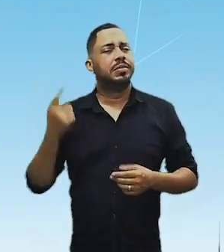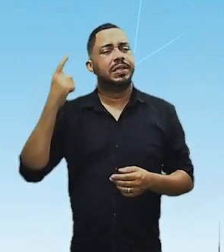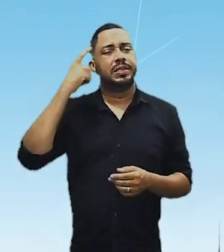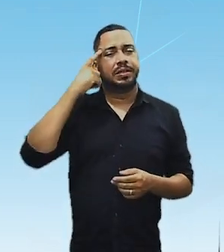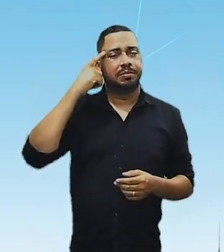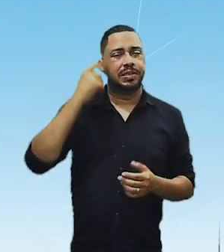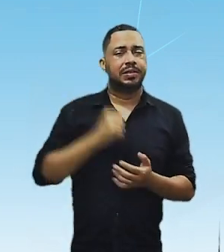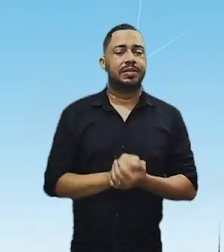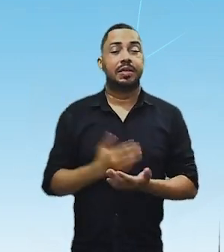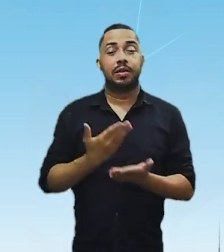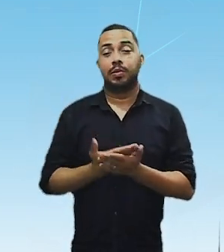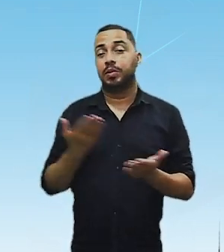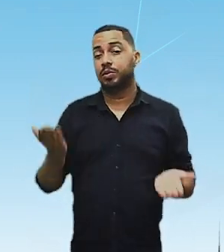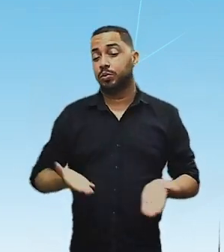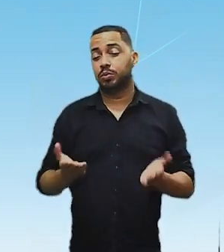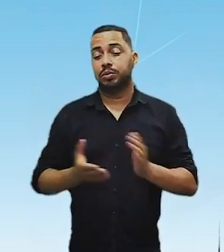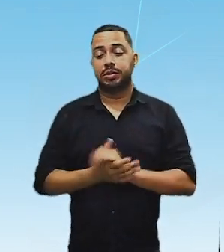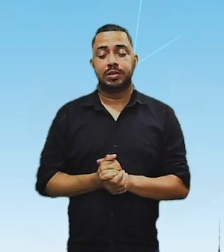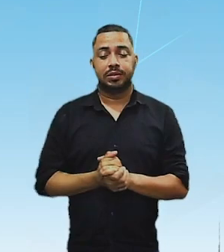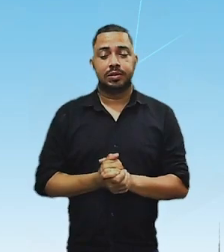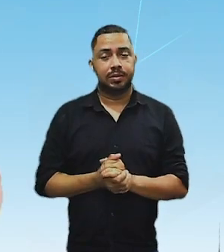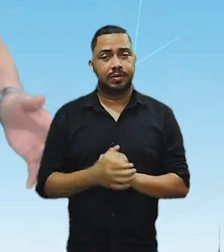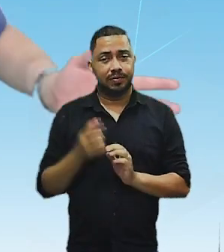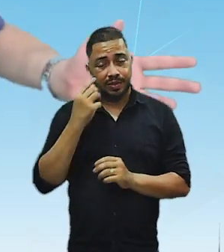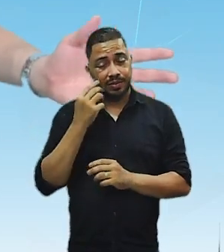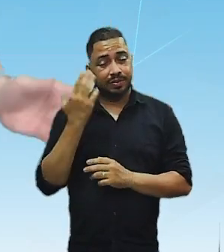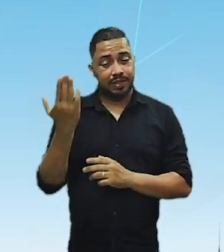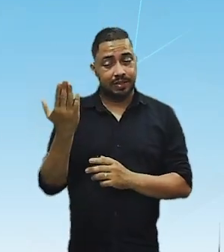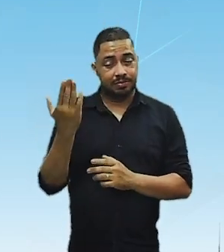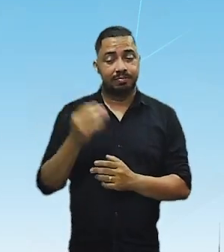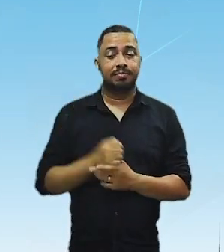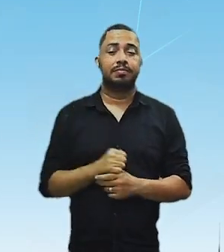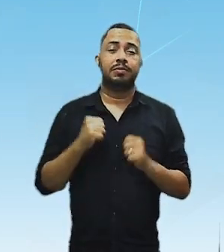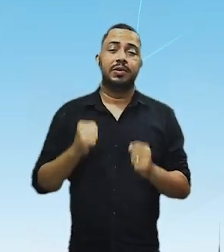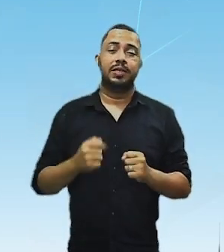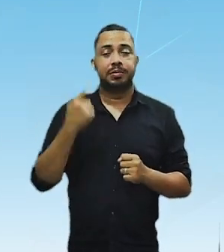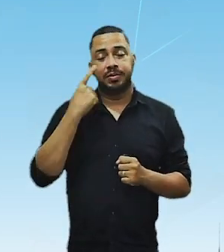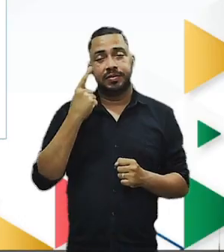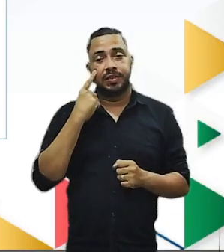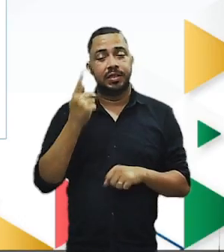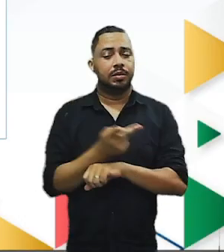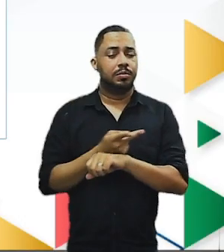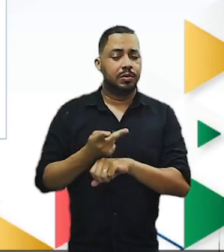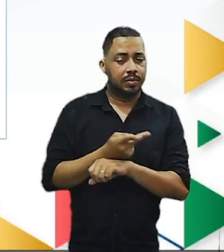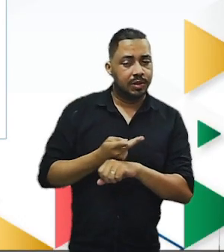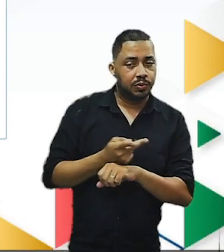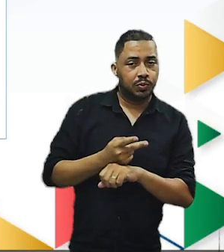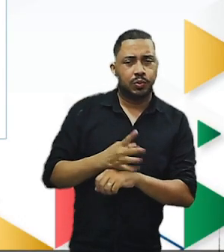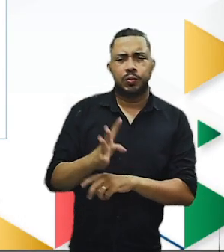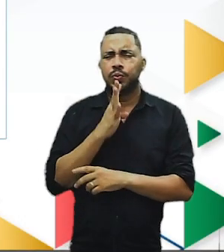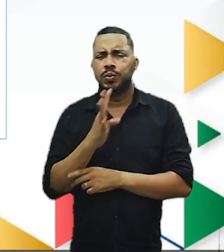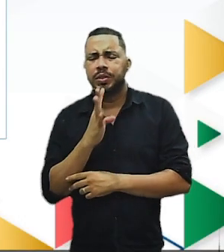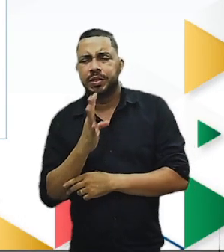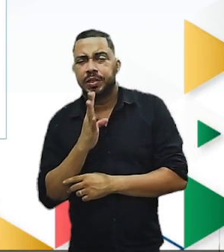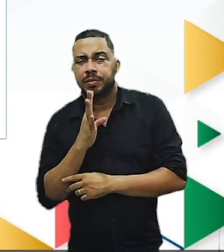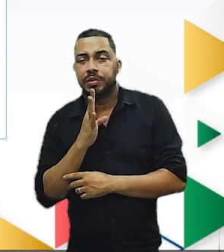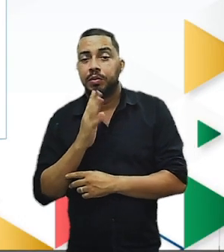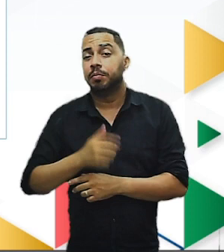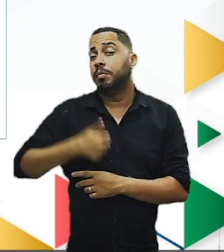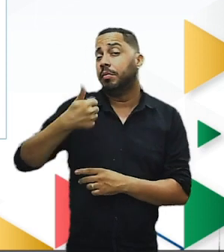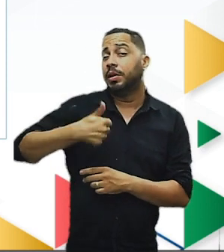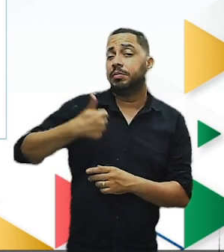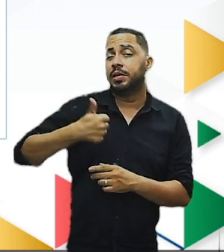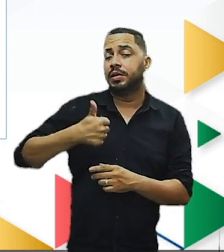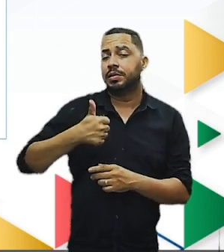pensamento da aula de hoje? Como há na tela, podemos ver, na procura de conhecimentos, o primeiro passo é